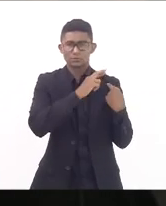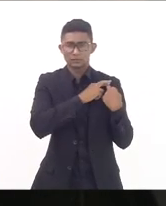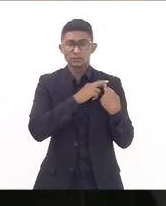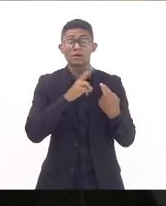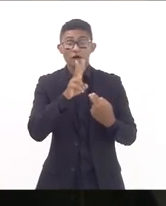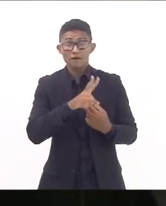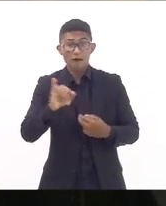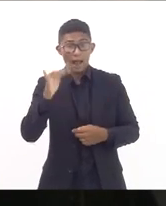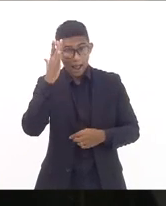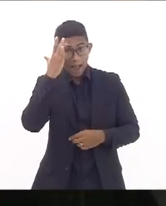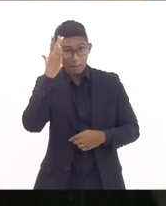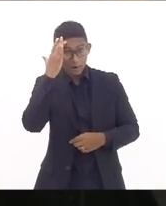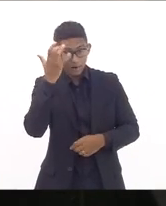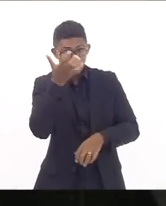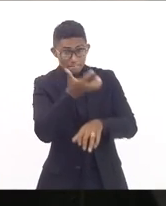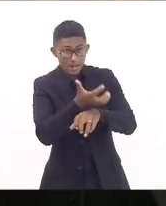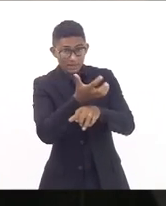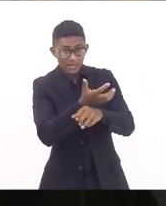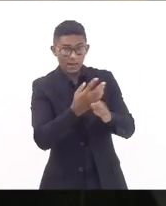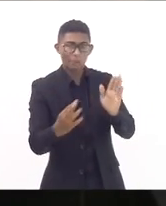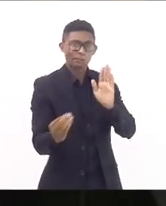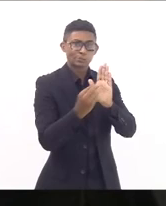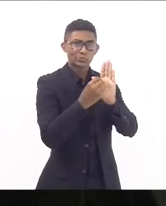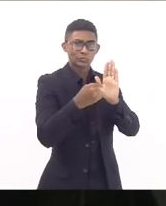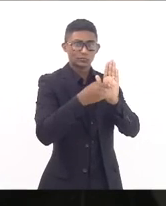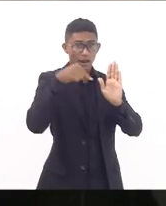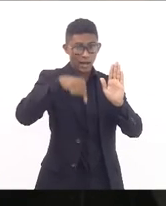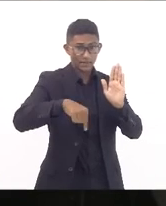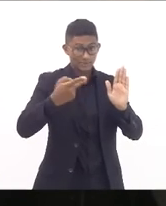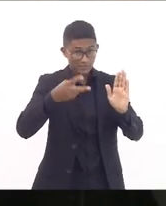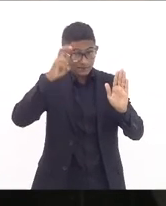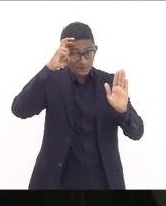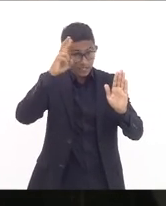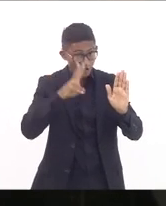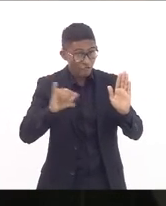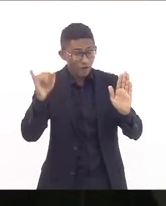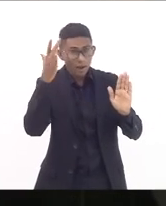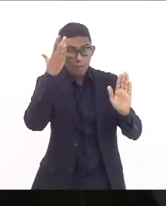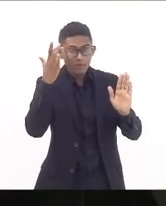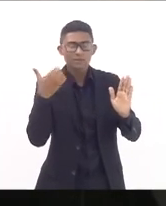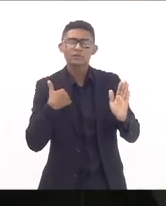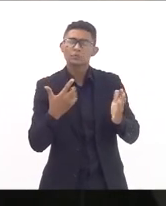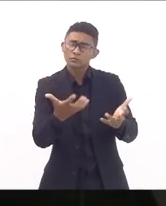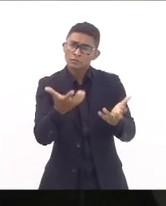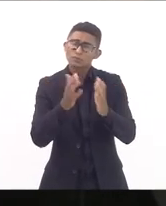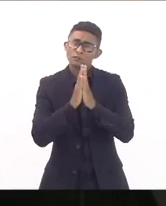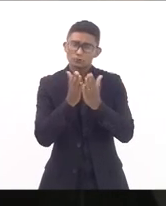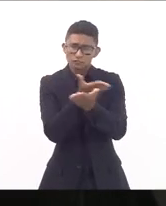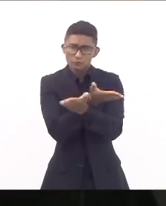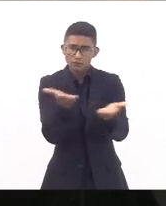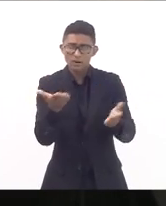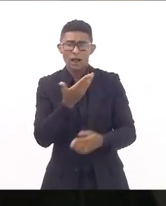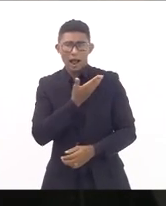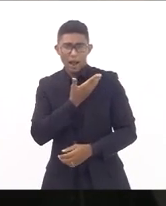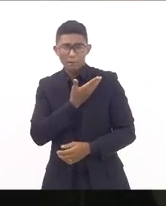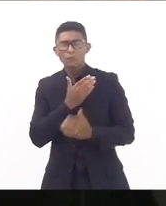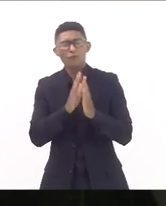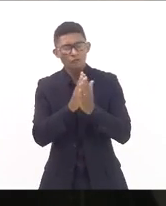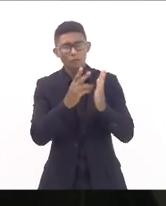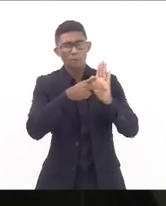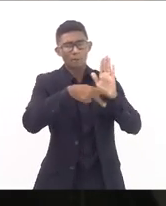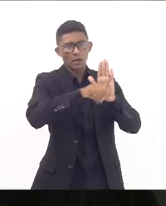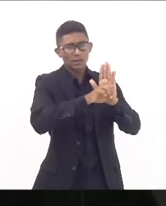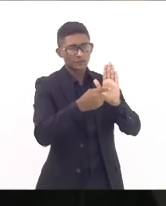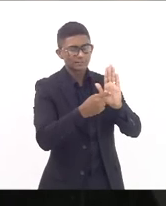dia de amanhã, quinta-feira, nesta casa, e eu gostaria de que nossos colegas desta casa viessem entender a